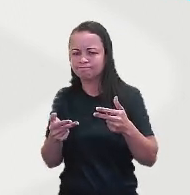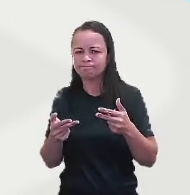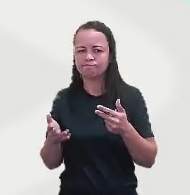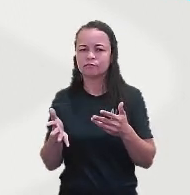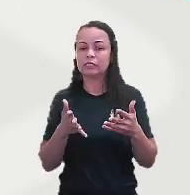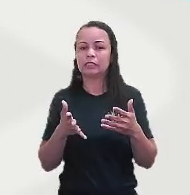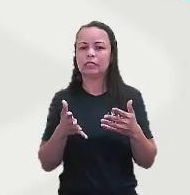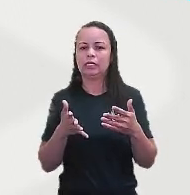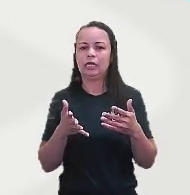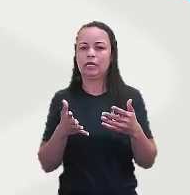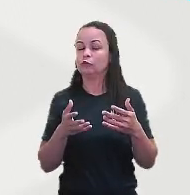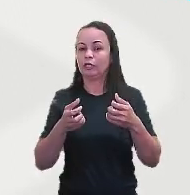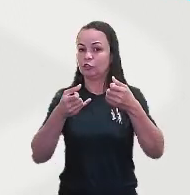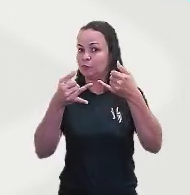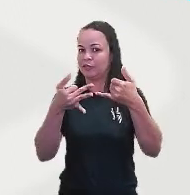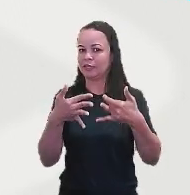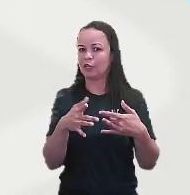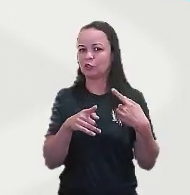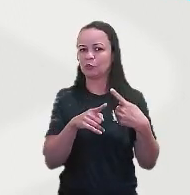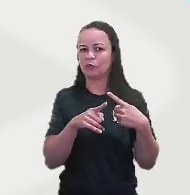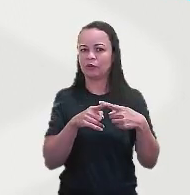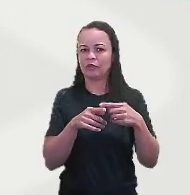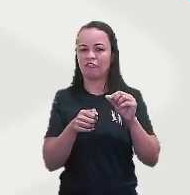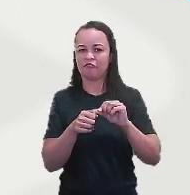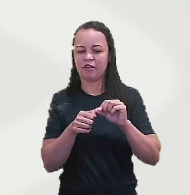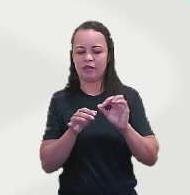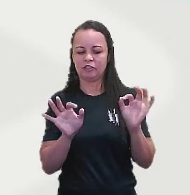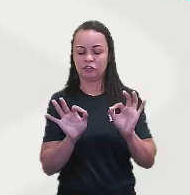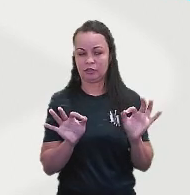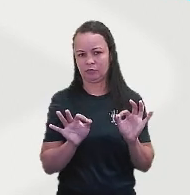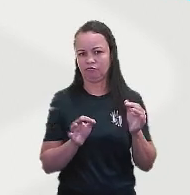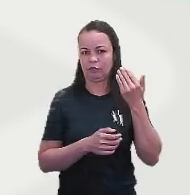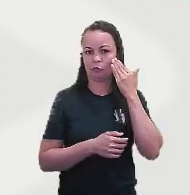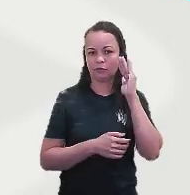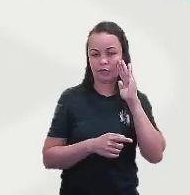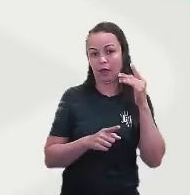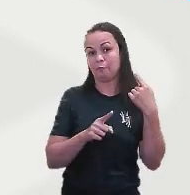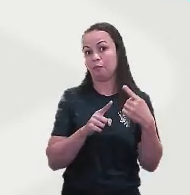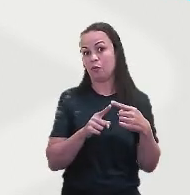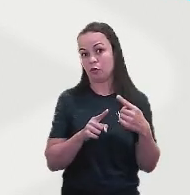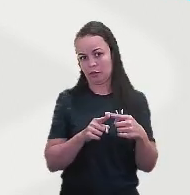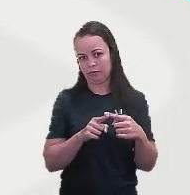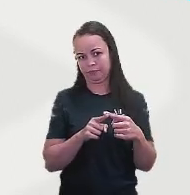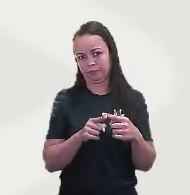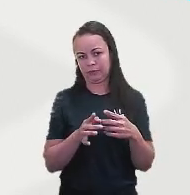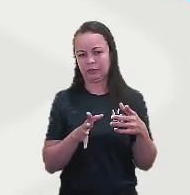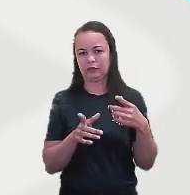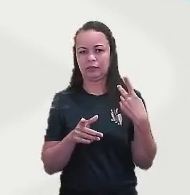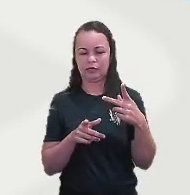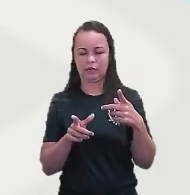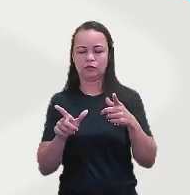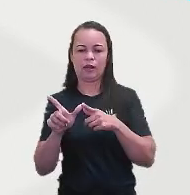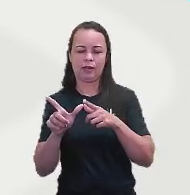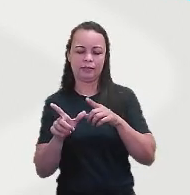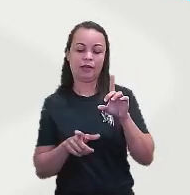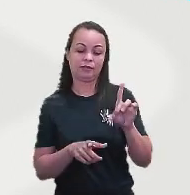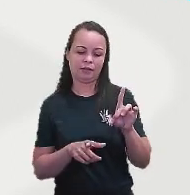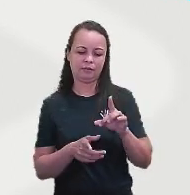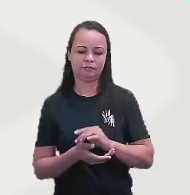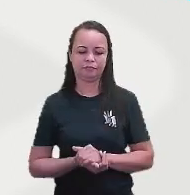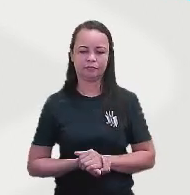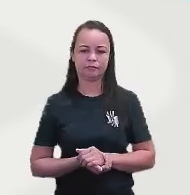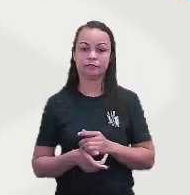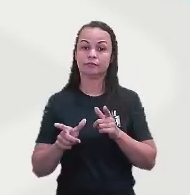está explicando por que fez, ele está dizendo que não sabe o porquê. Então, nesse caso, a letra D, ó. Letra E, você